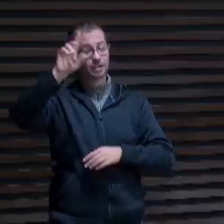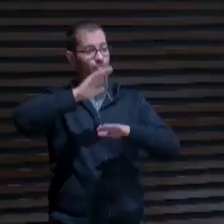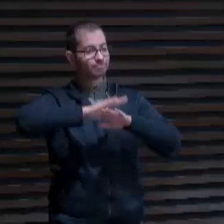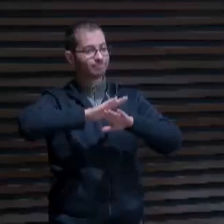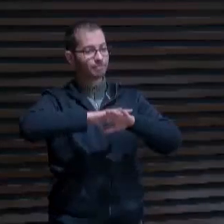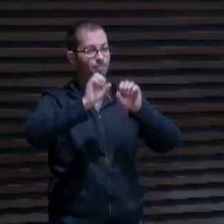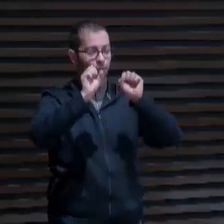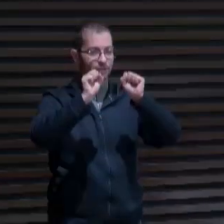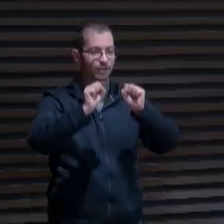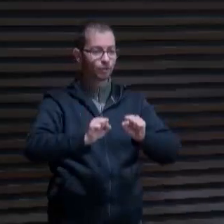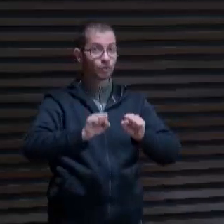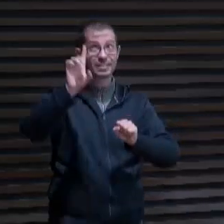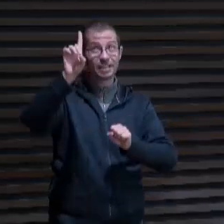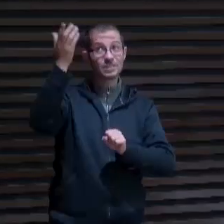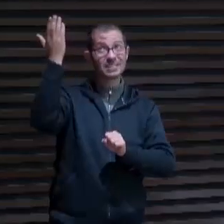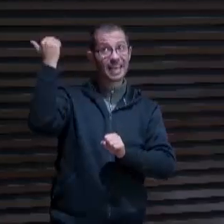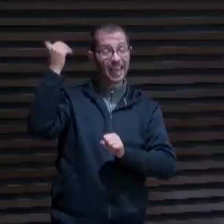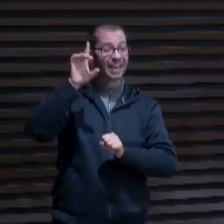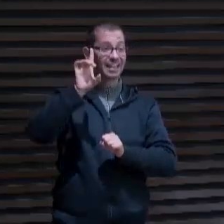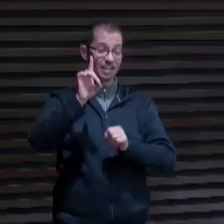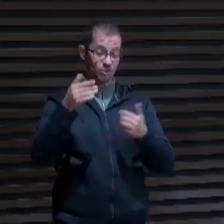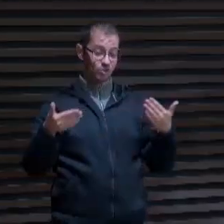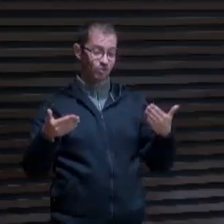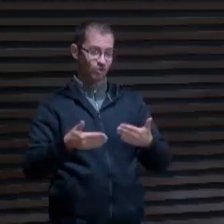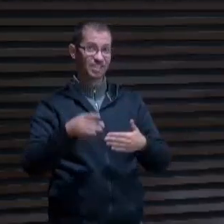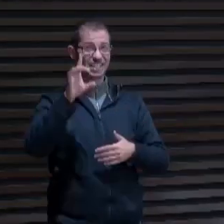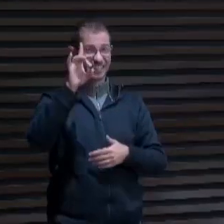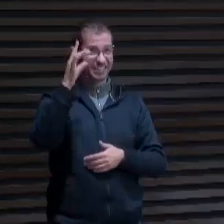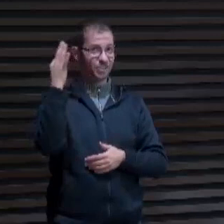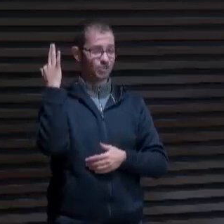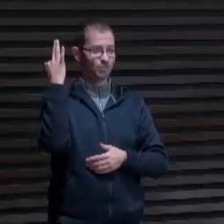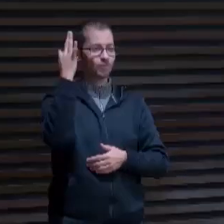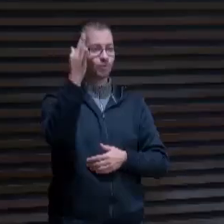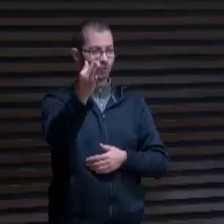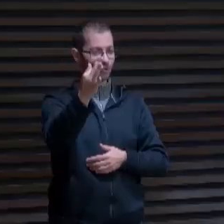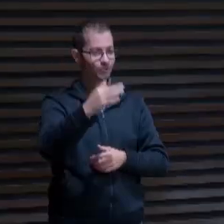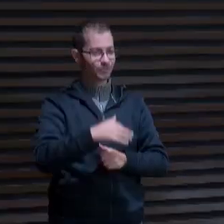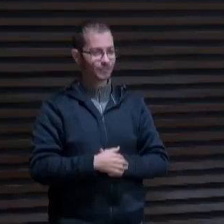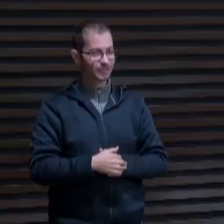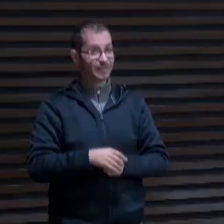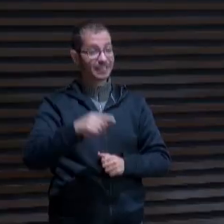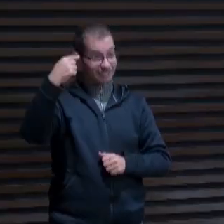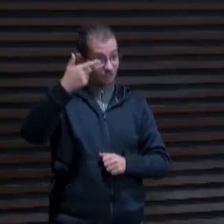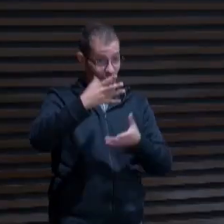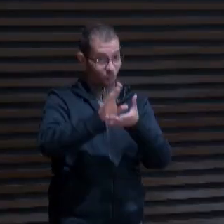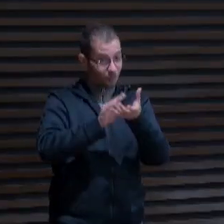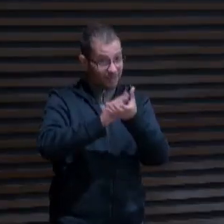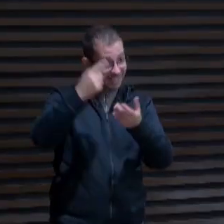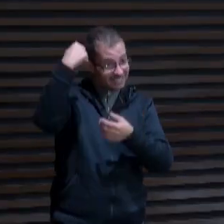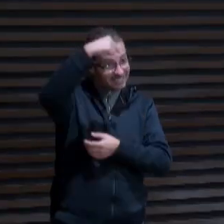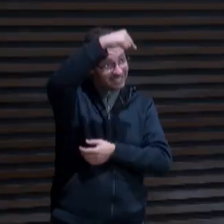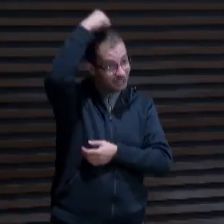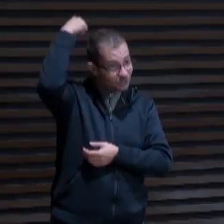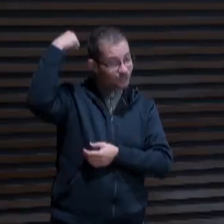Todo-Poderoso, aquele que era, que é e que há de vir. Vamos dizer isso? Santo,